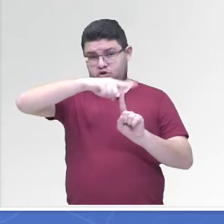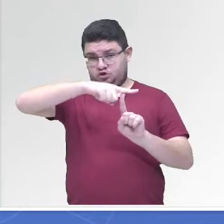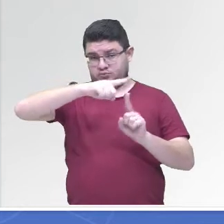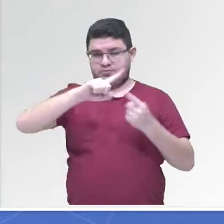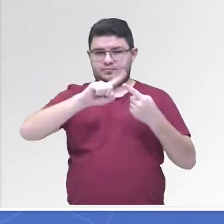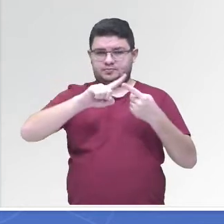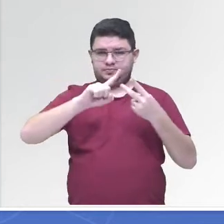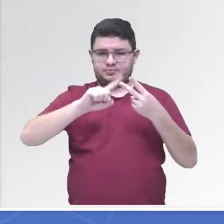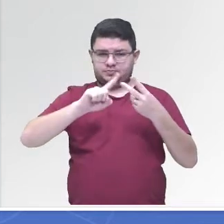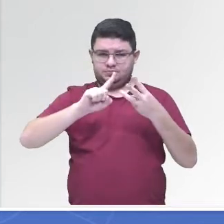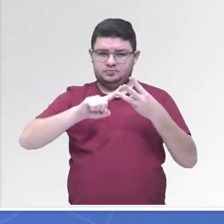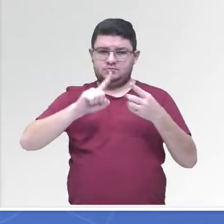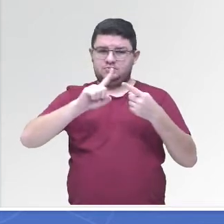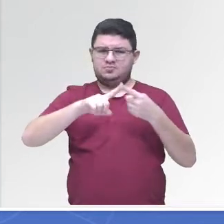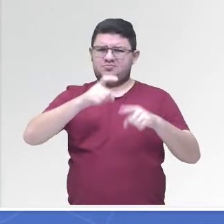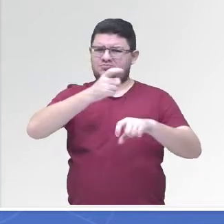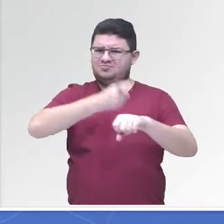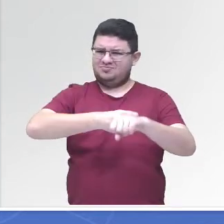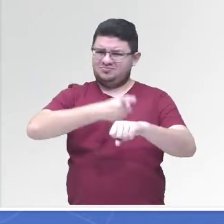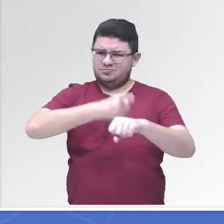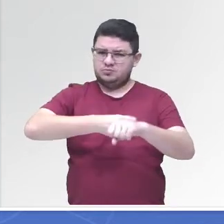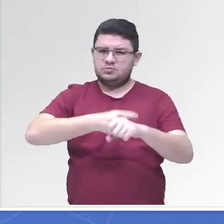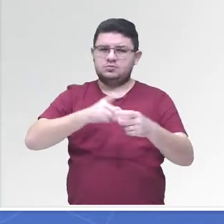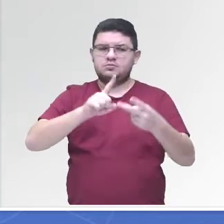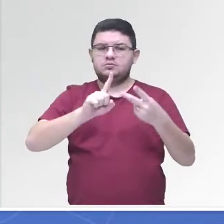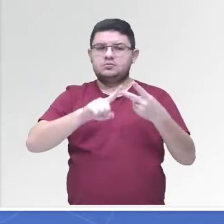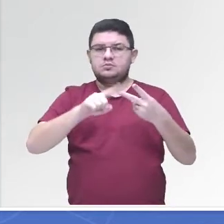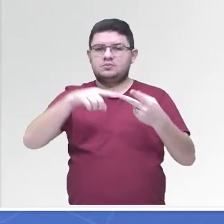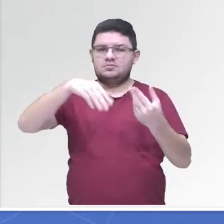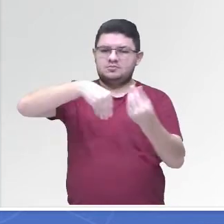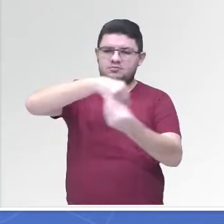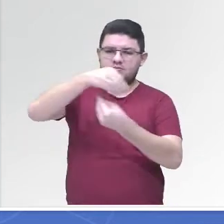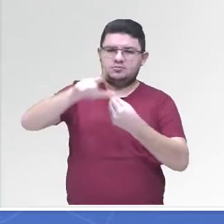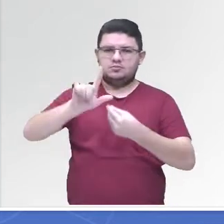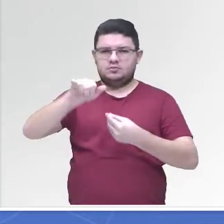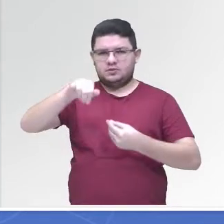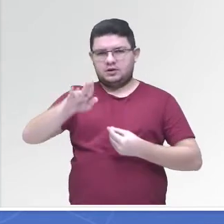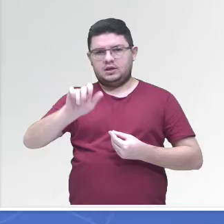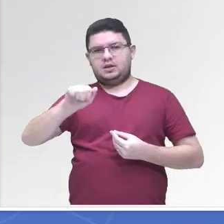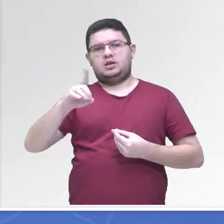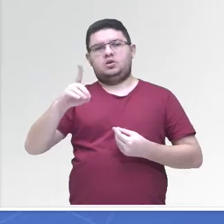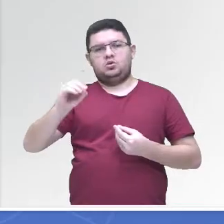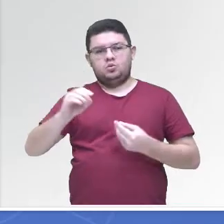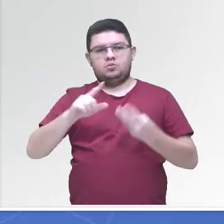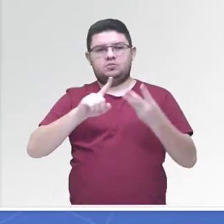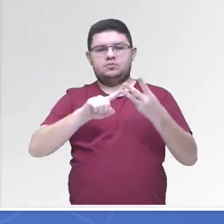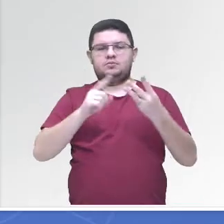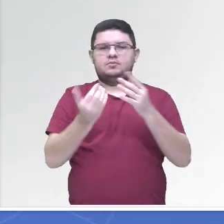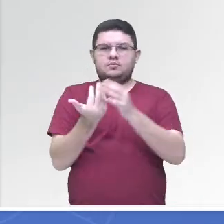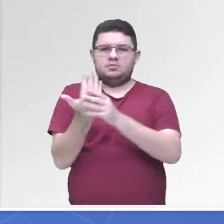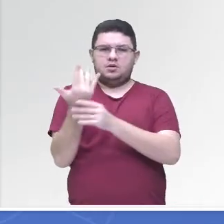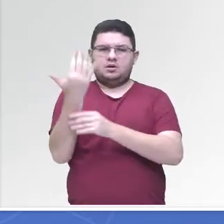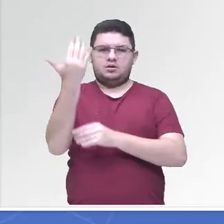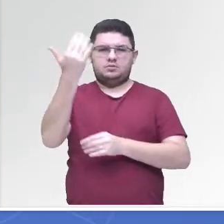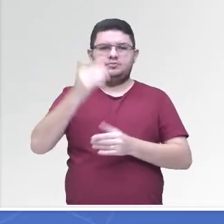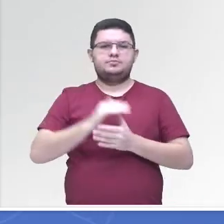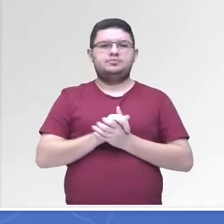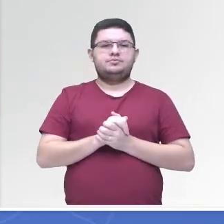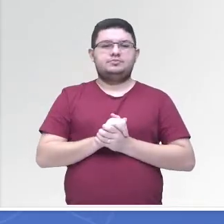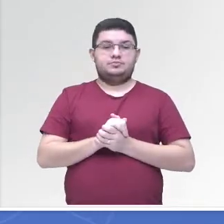O sólido, o líquido e o gasoso, que é o que eu apresento aqui para vocês na imagem agora. Olha